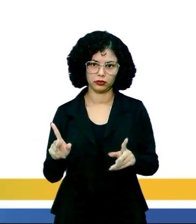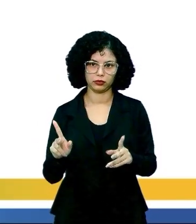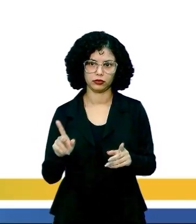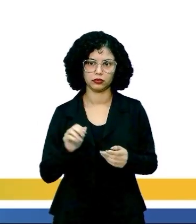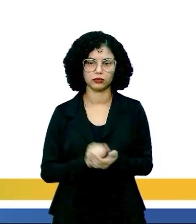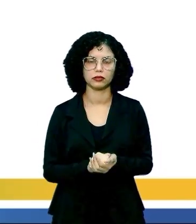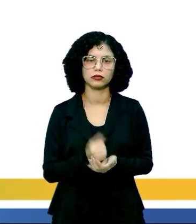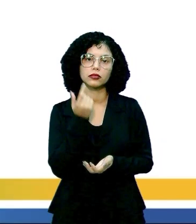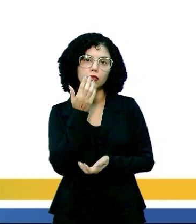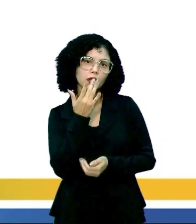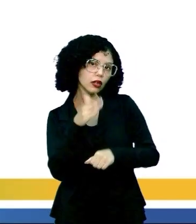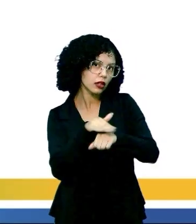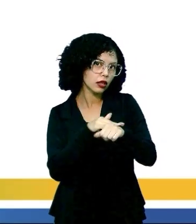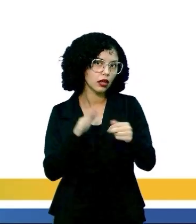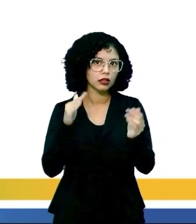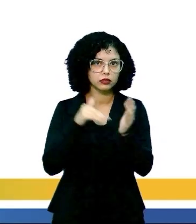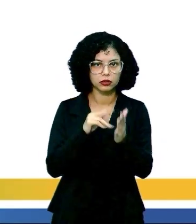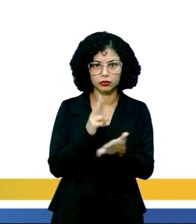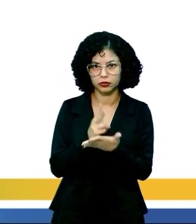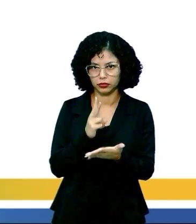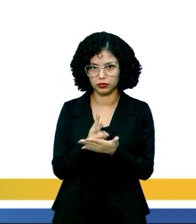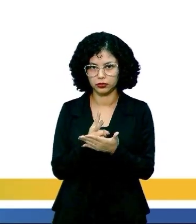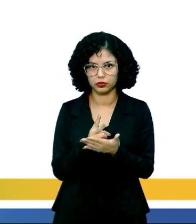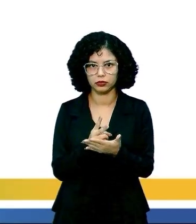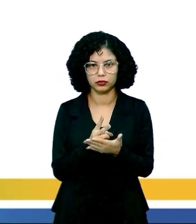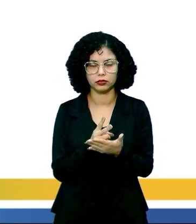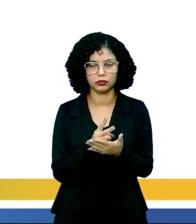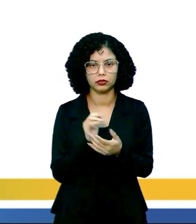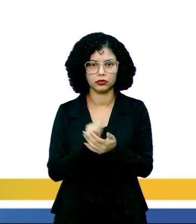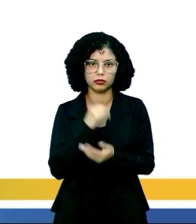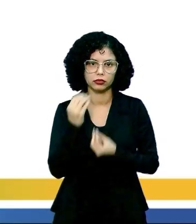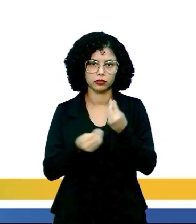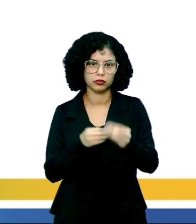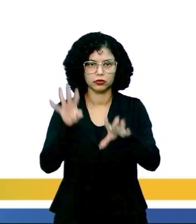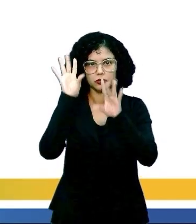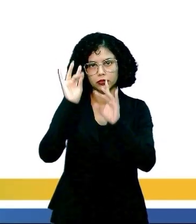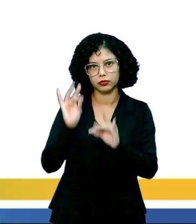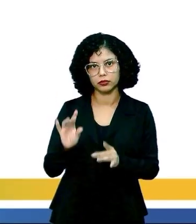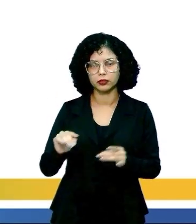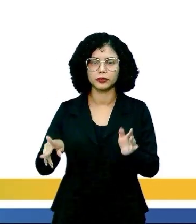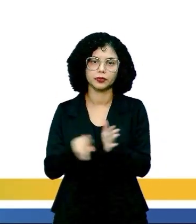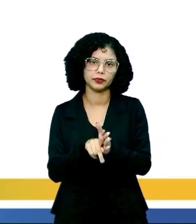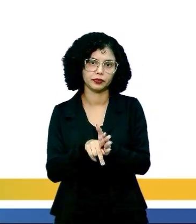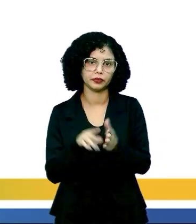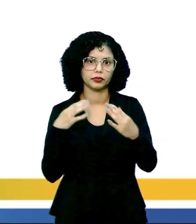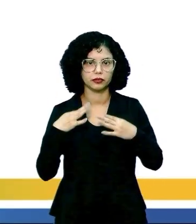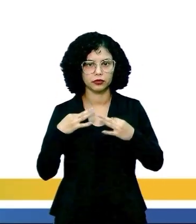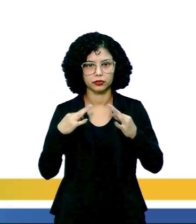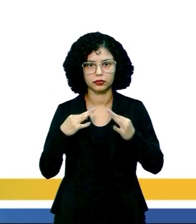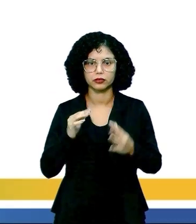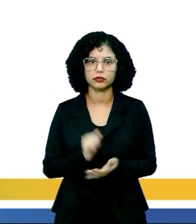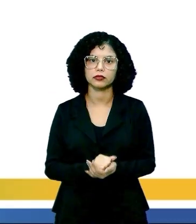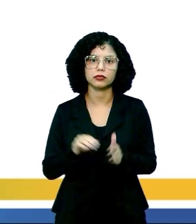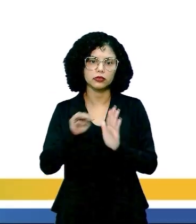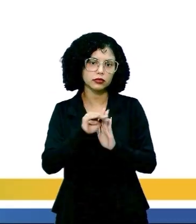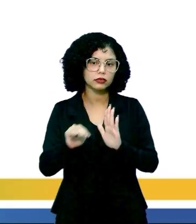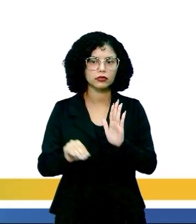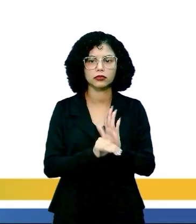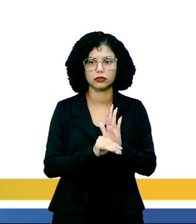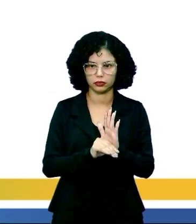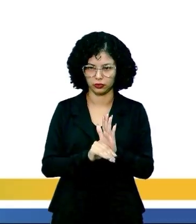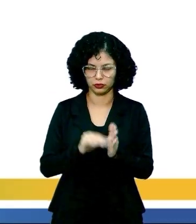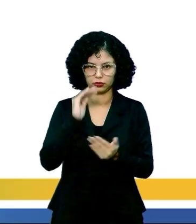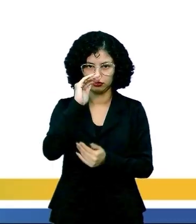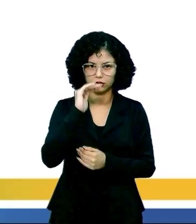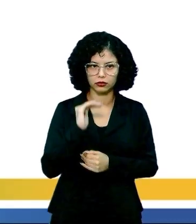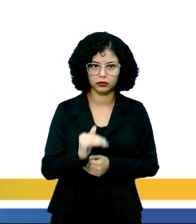desde o tom de pele até mesmo a questão, né, como que cada um deles está vestido. E logo abaixo, nós temos